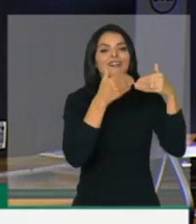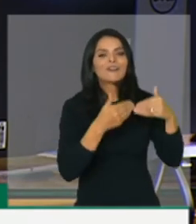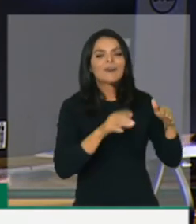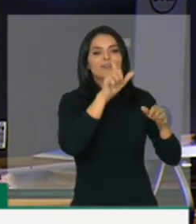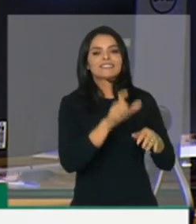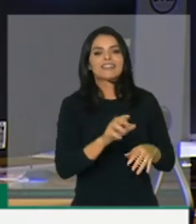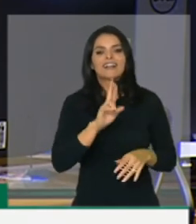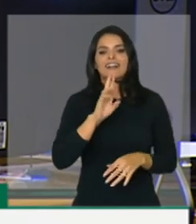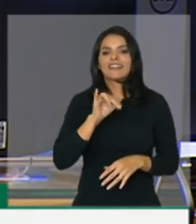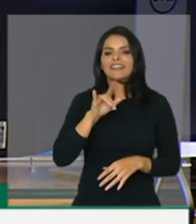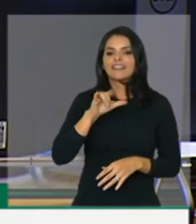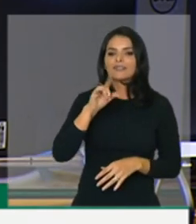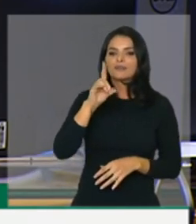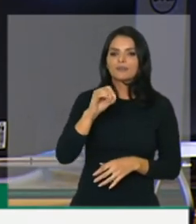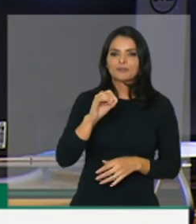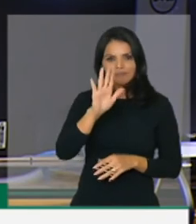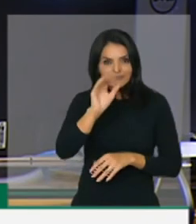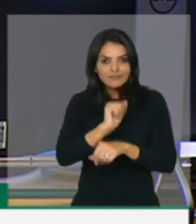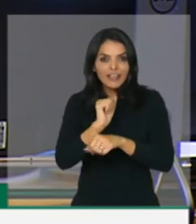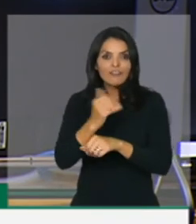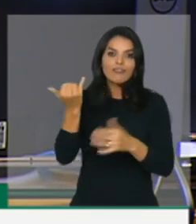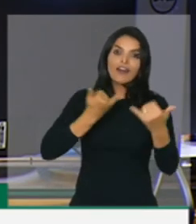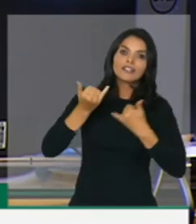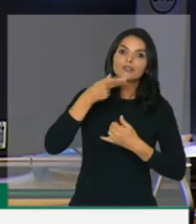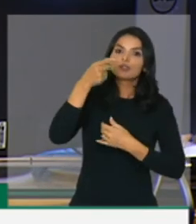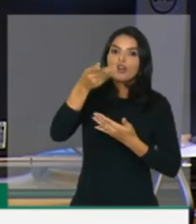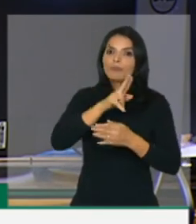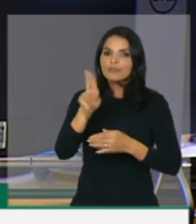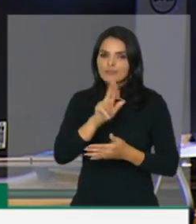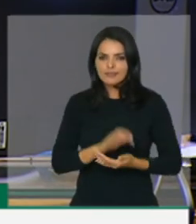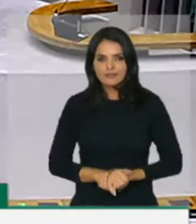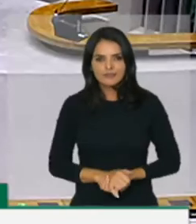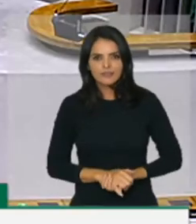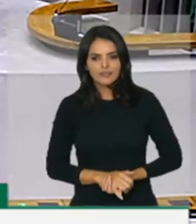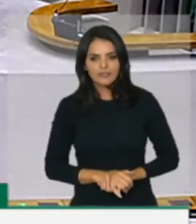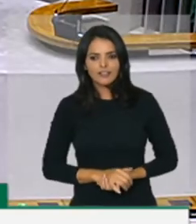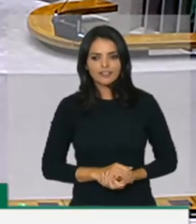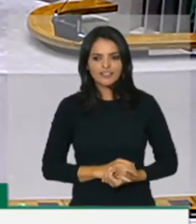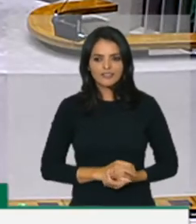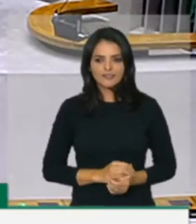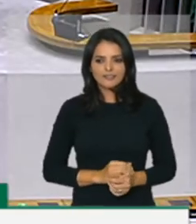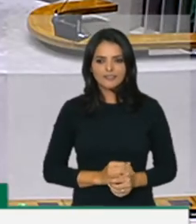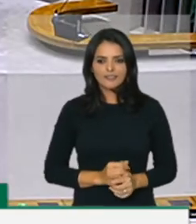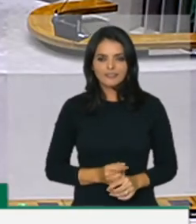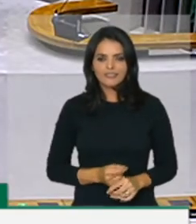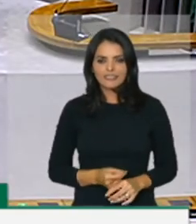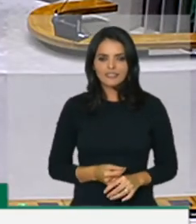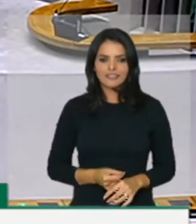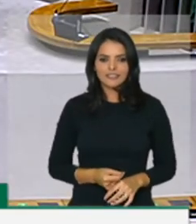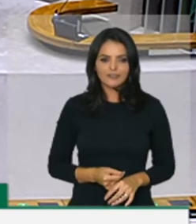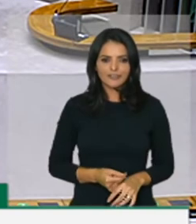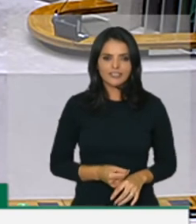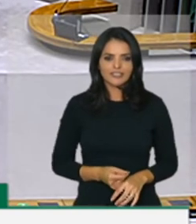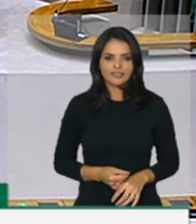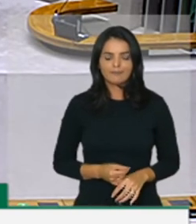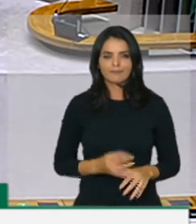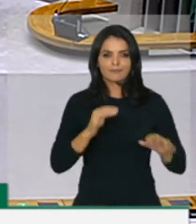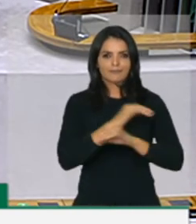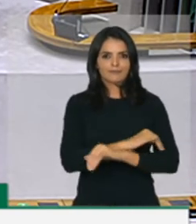Renildo Calheiros. Quanto é o tempo dele? Bota quatro. Por quatro minutos. Essa vez foi registrado